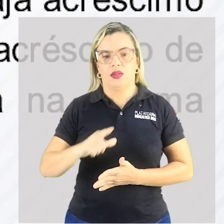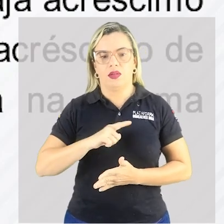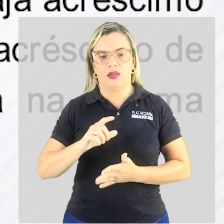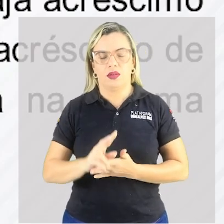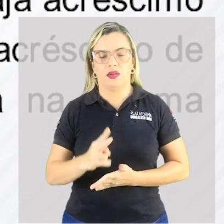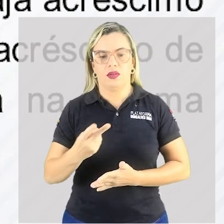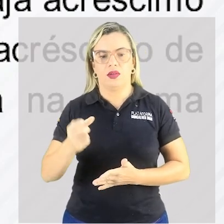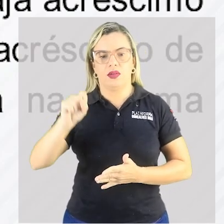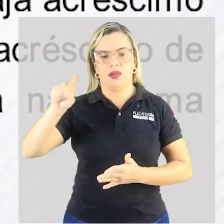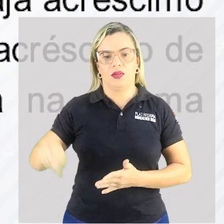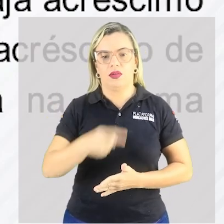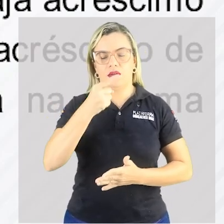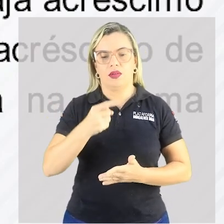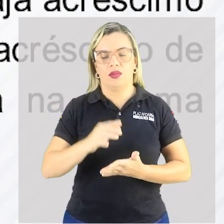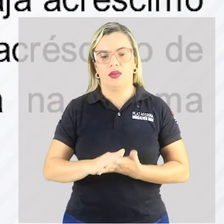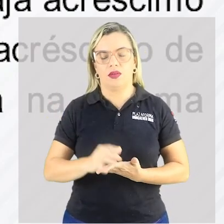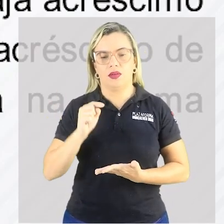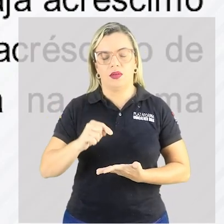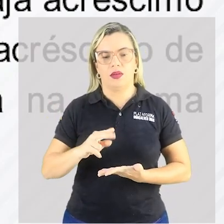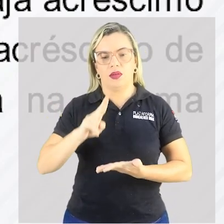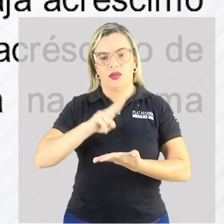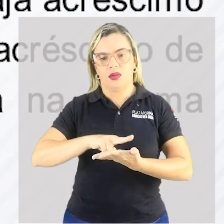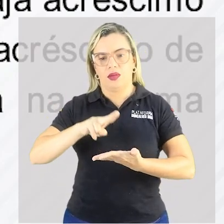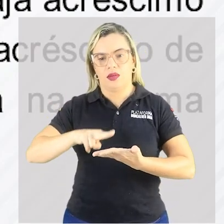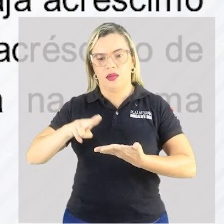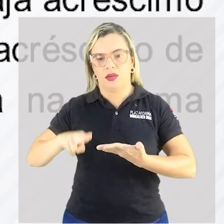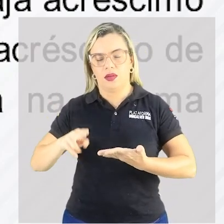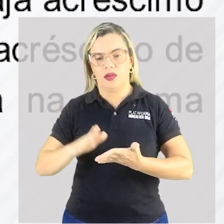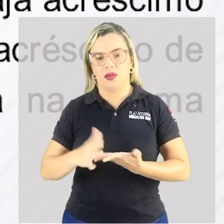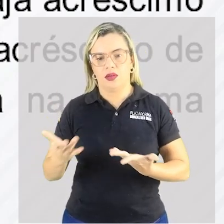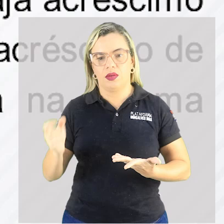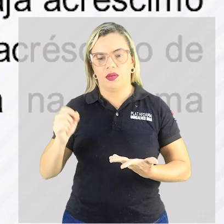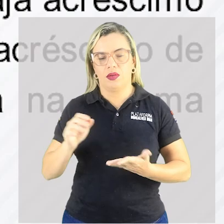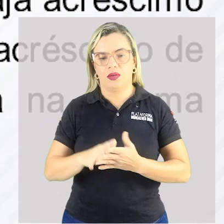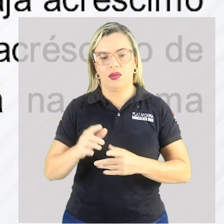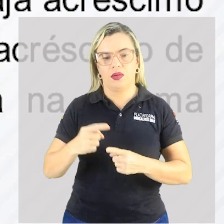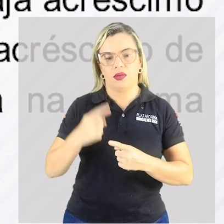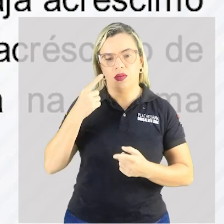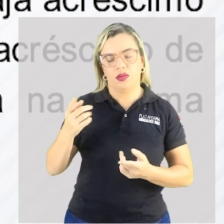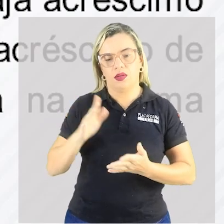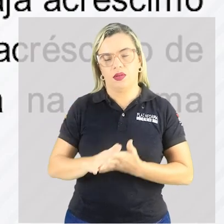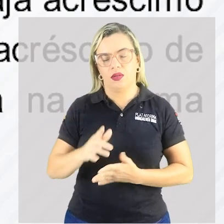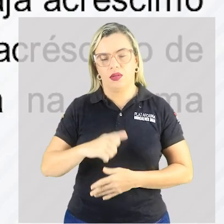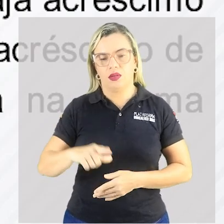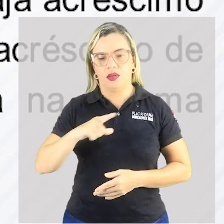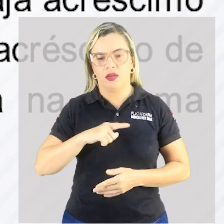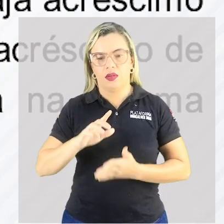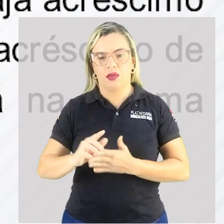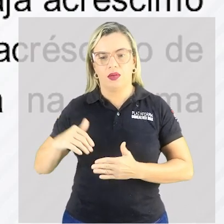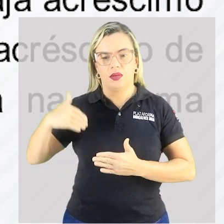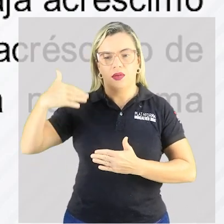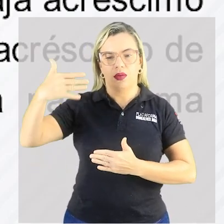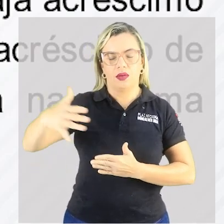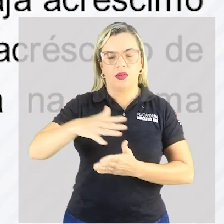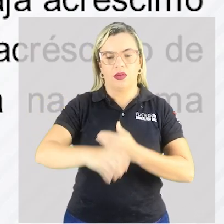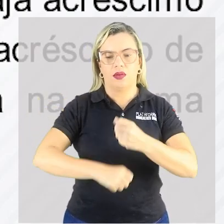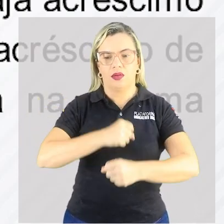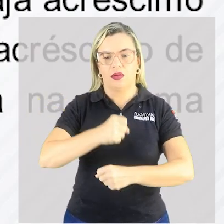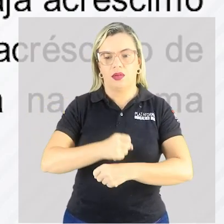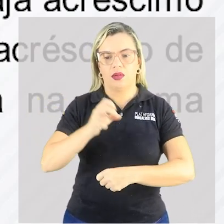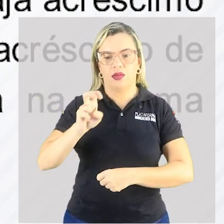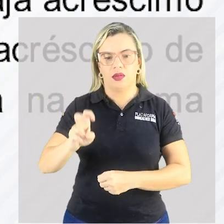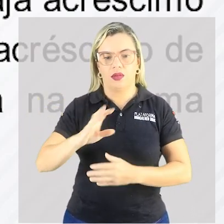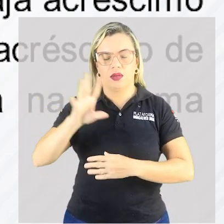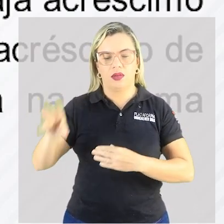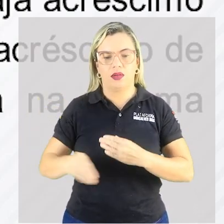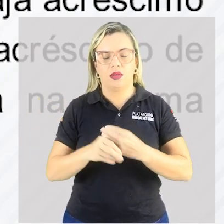internações, ok? Suponha que nos próximos 5 anos haja um acréscimo de 8 mil internações de quê?